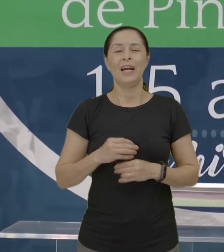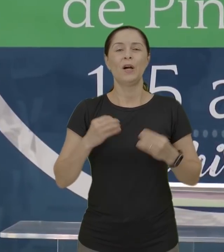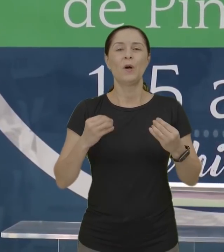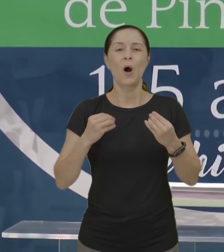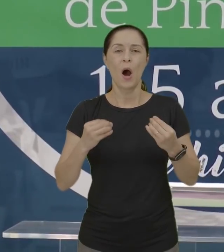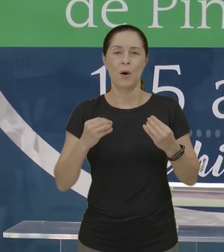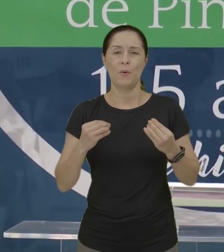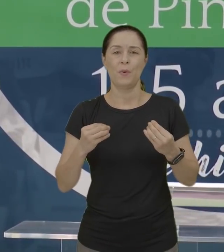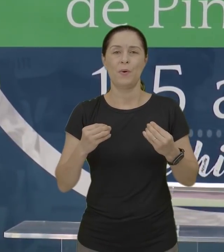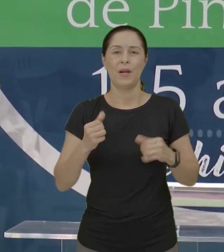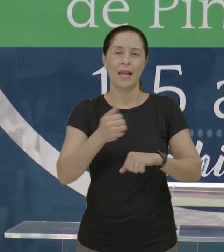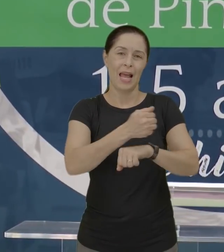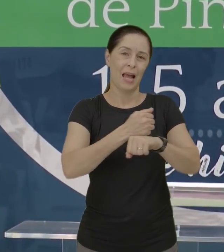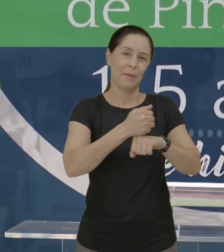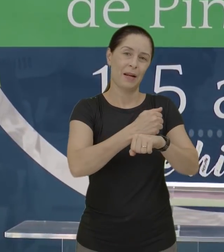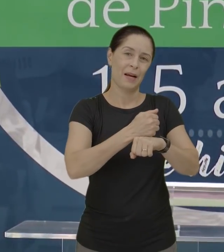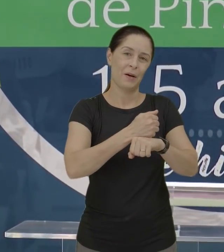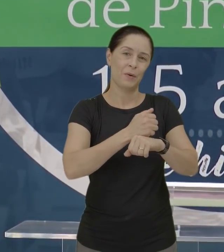rapaz.